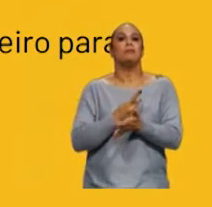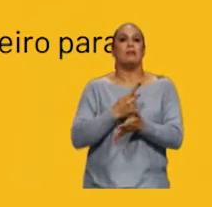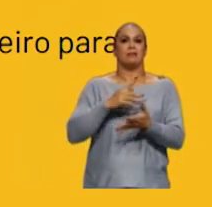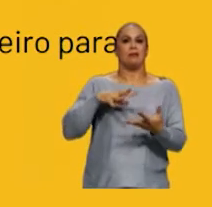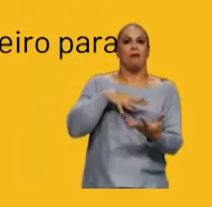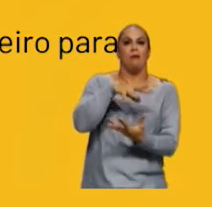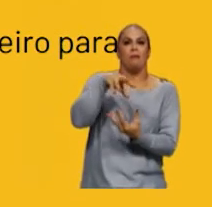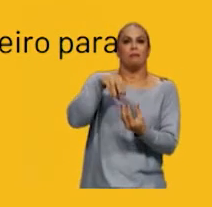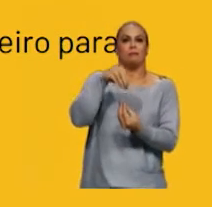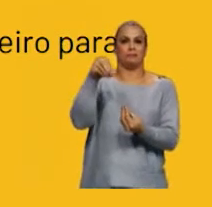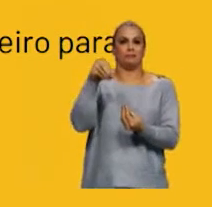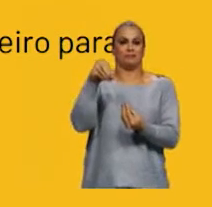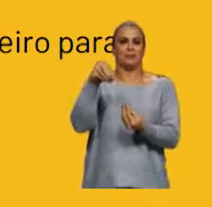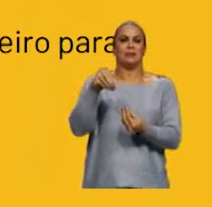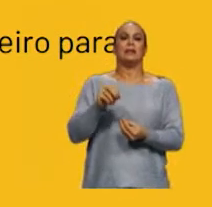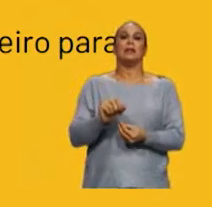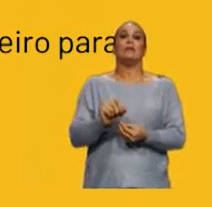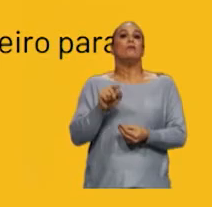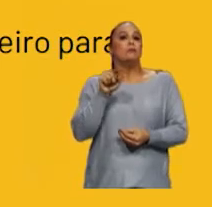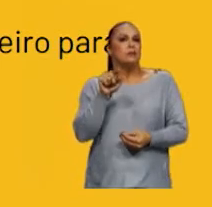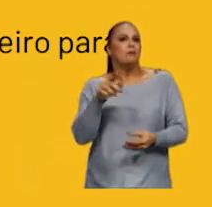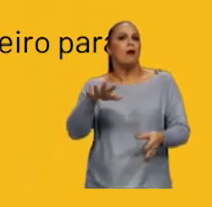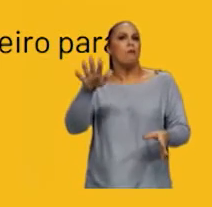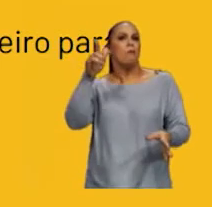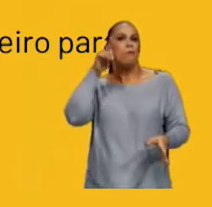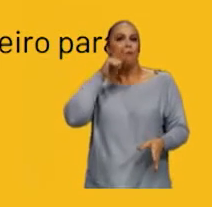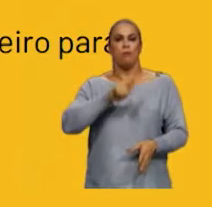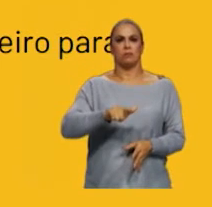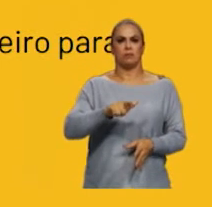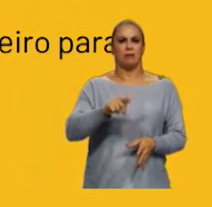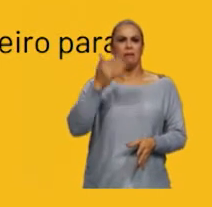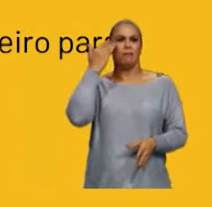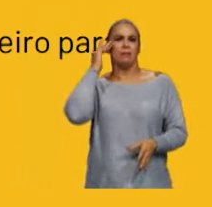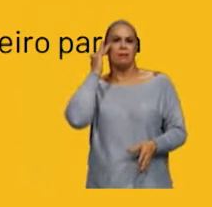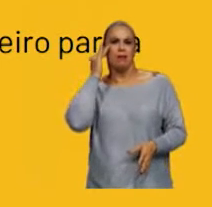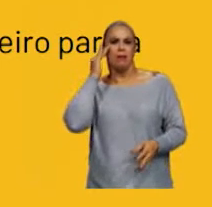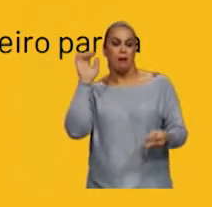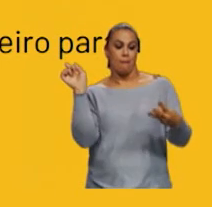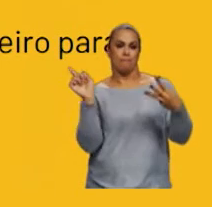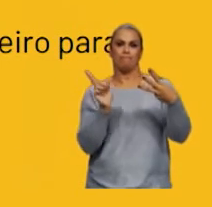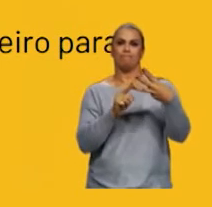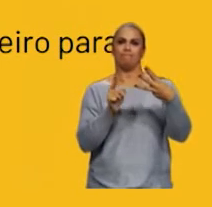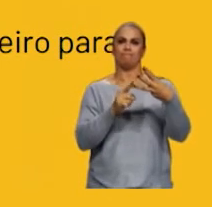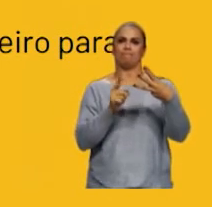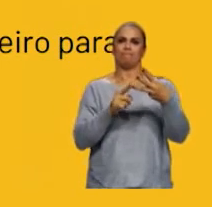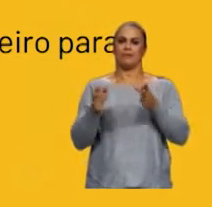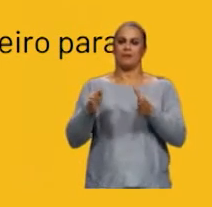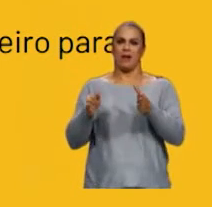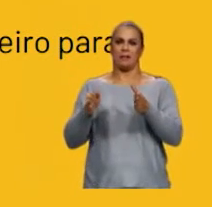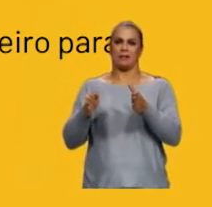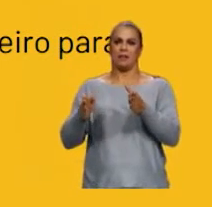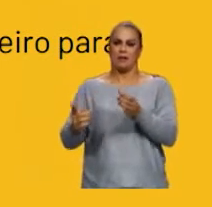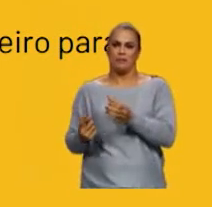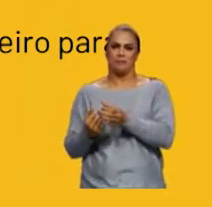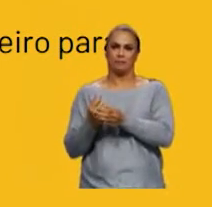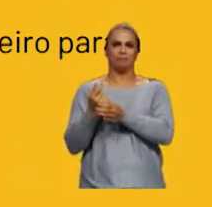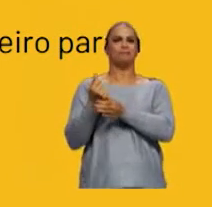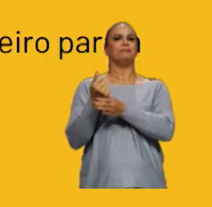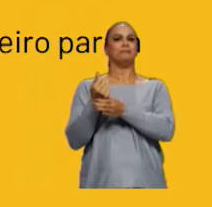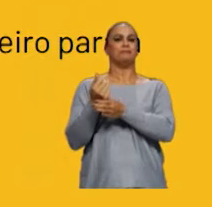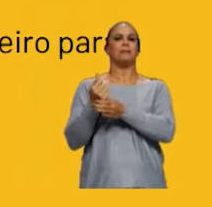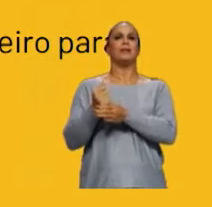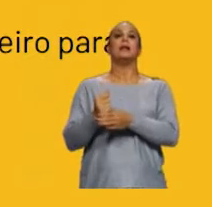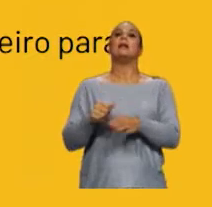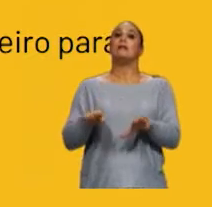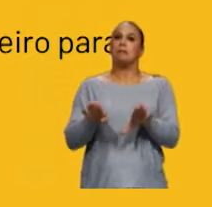caracterizar a terceira fase do capitalismo, ou seja, o capitalismo financeiro. E você vai